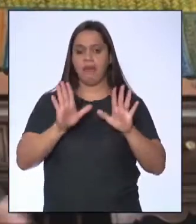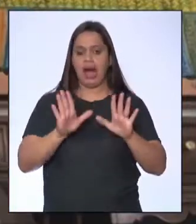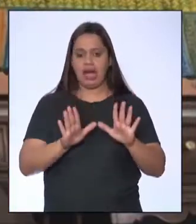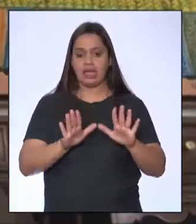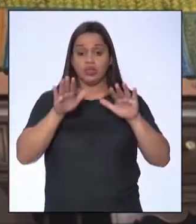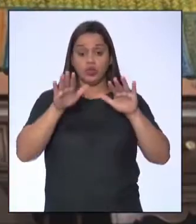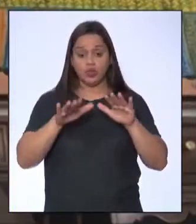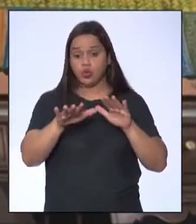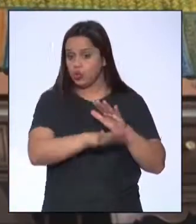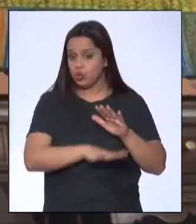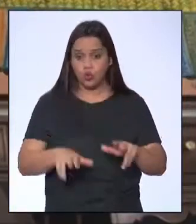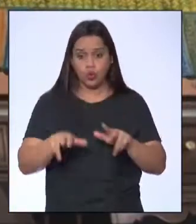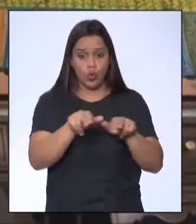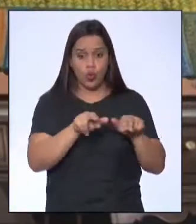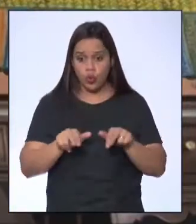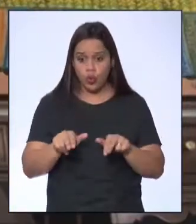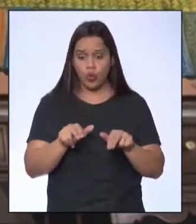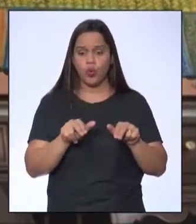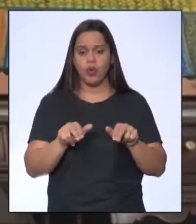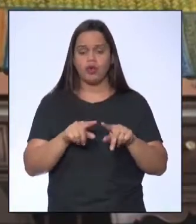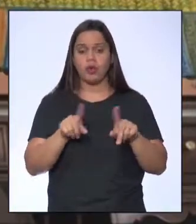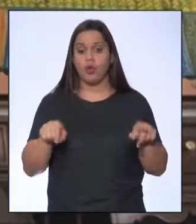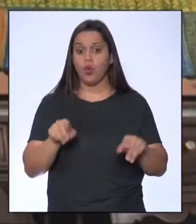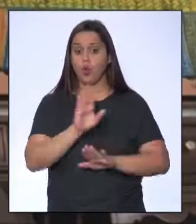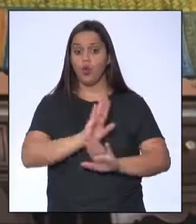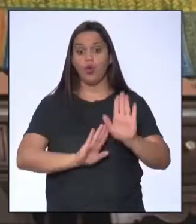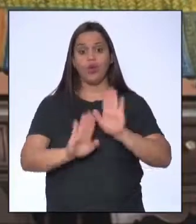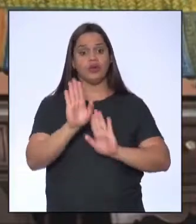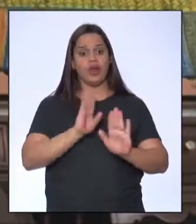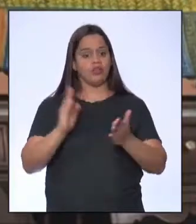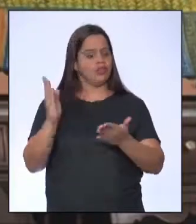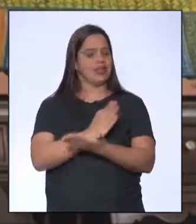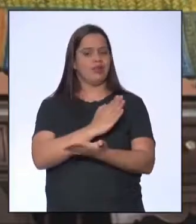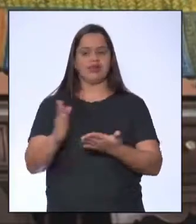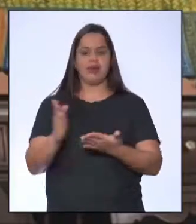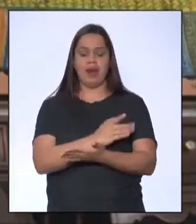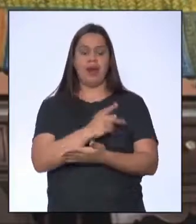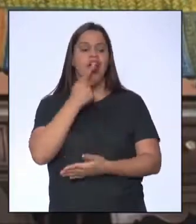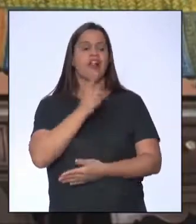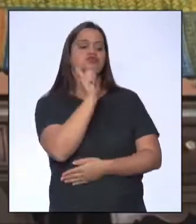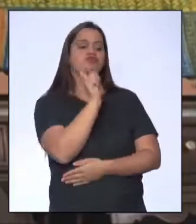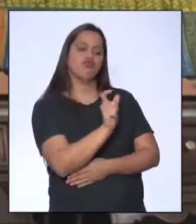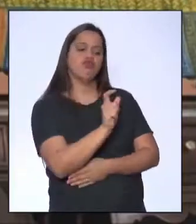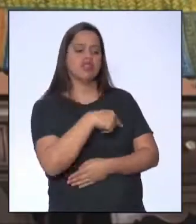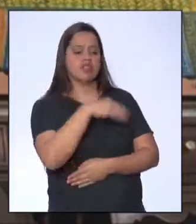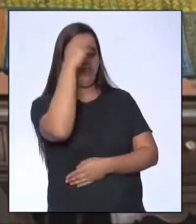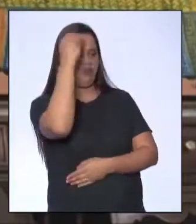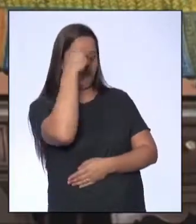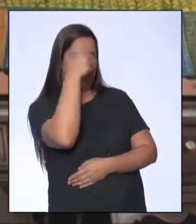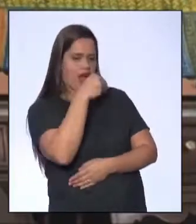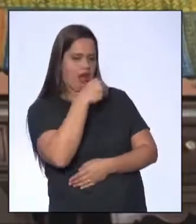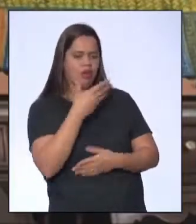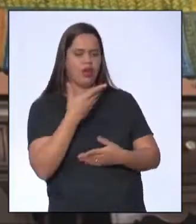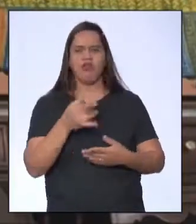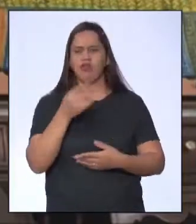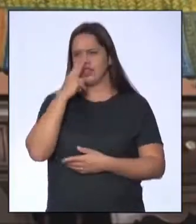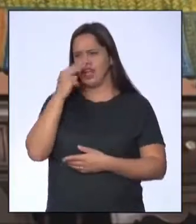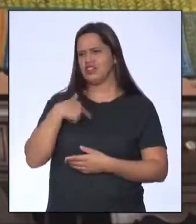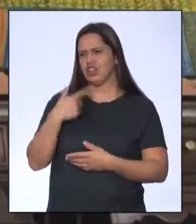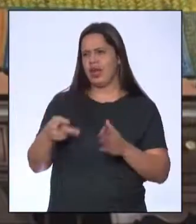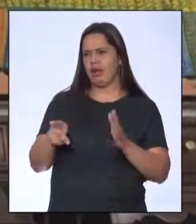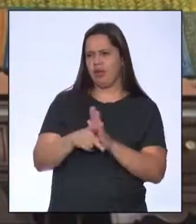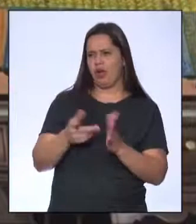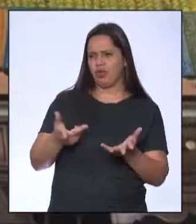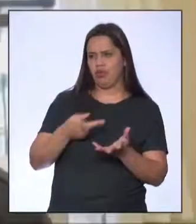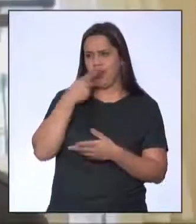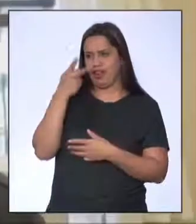ambiente, com esse cuidado de não separar e rotular. É exagero meu? Como é que você vê essa coisa do